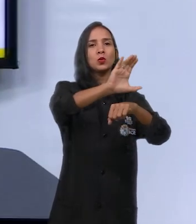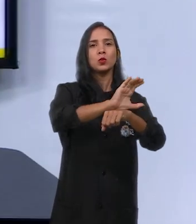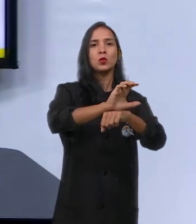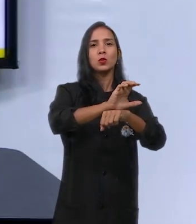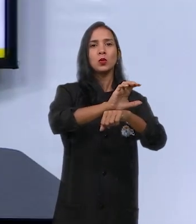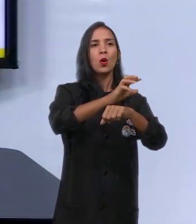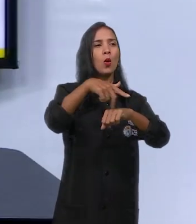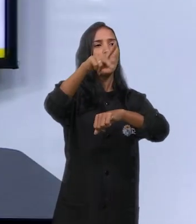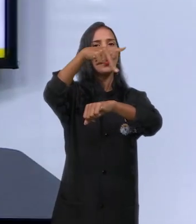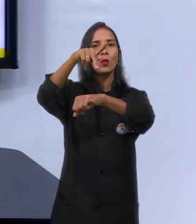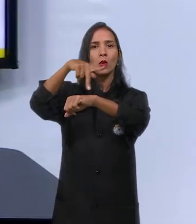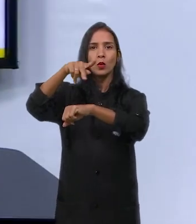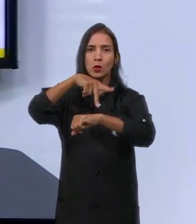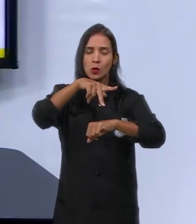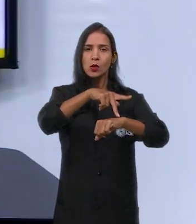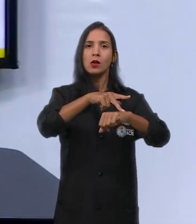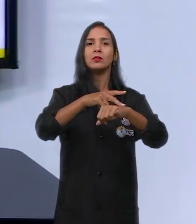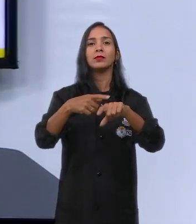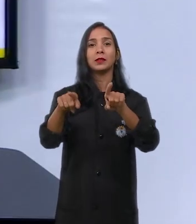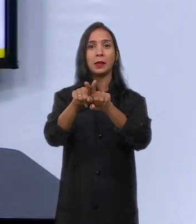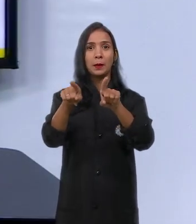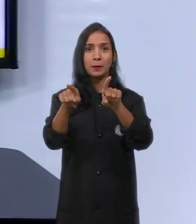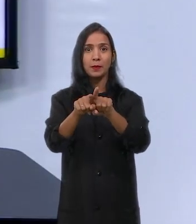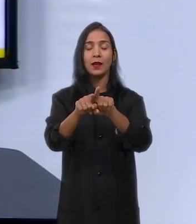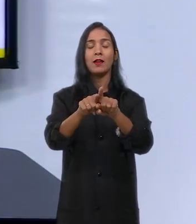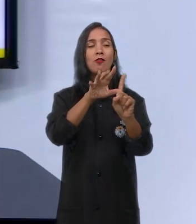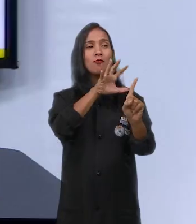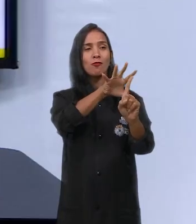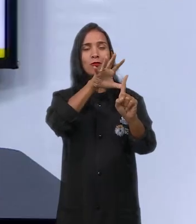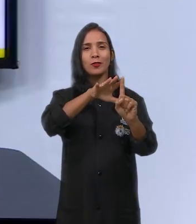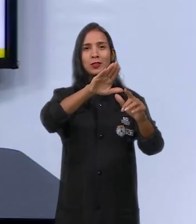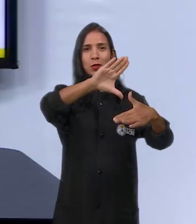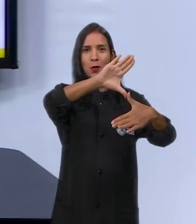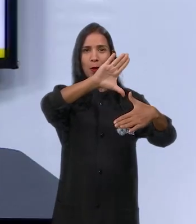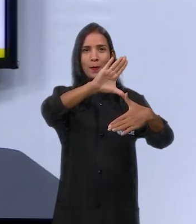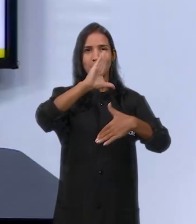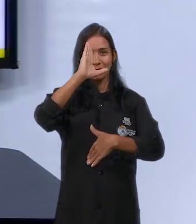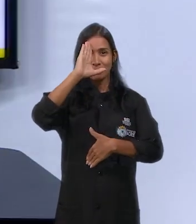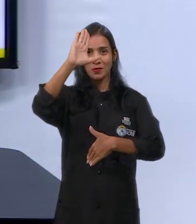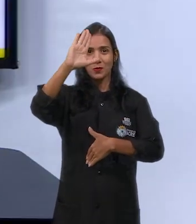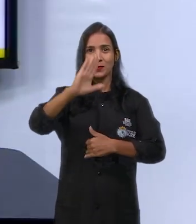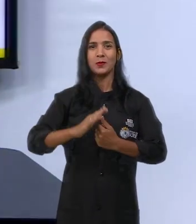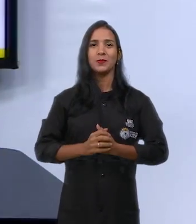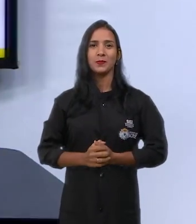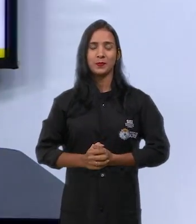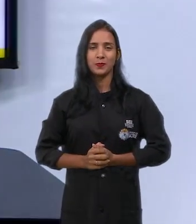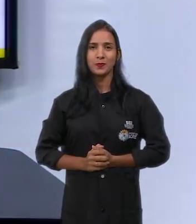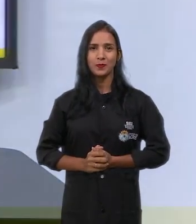movimentos, inclusive na América. Ok? Tudo bem?